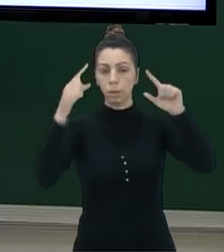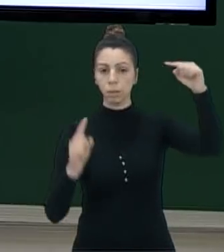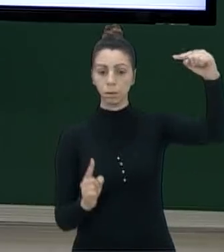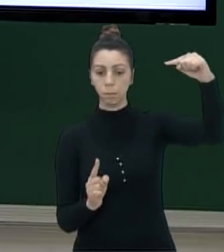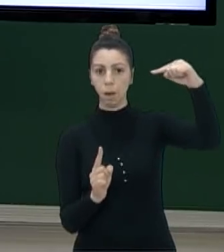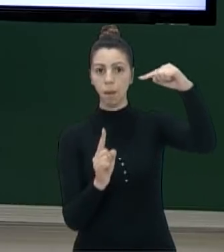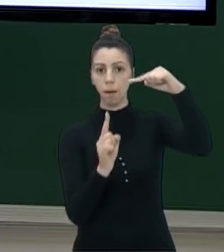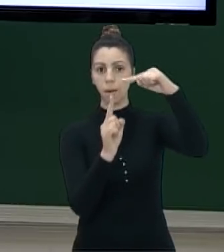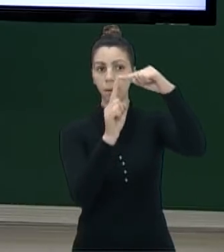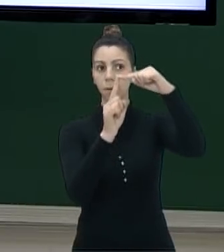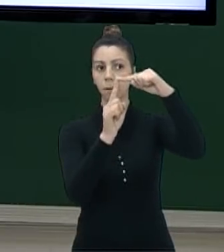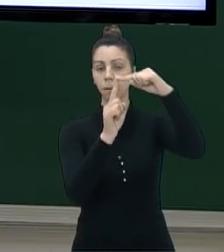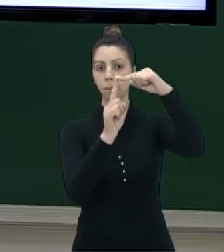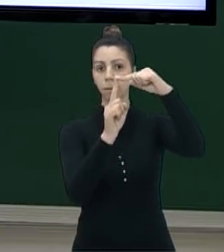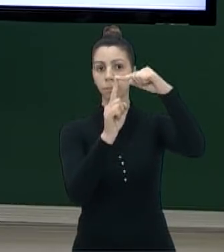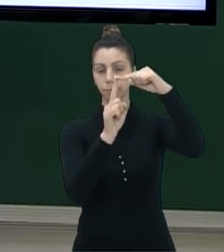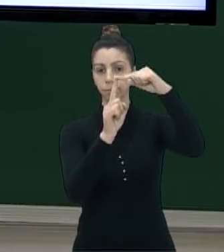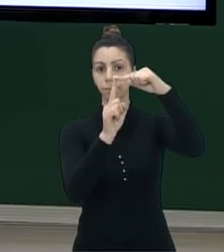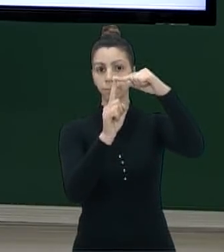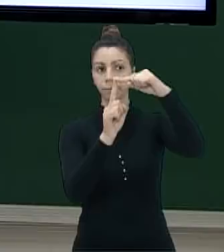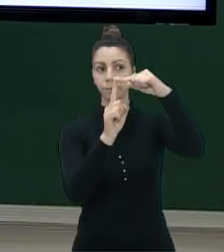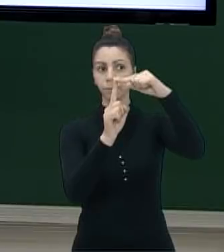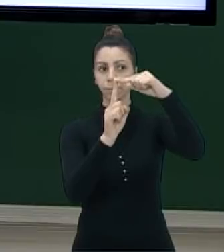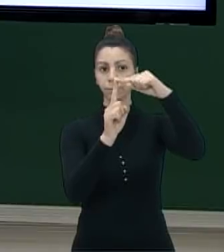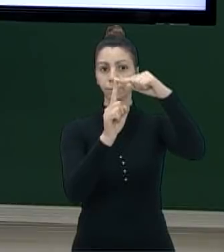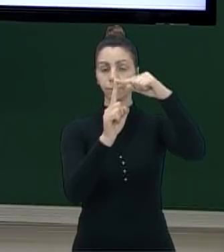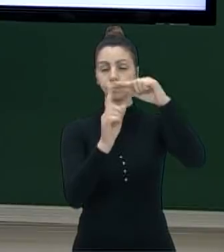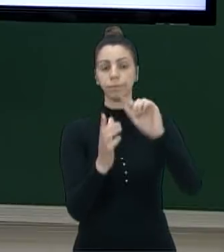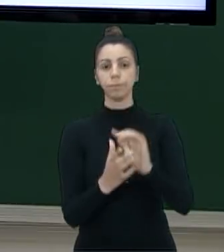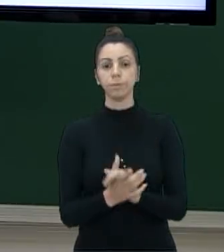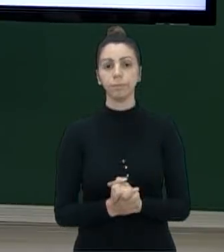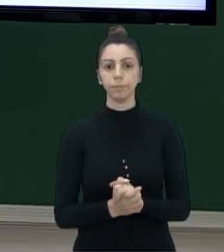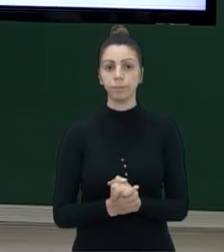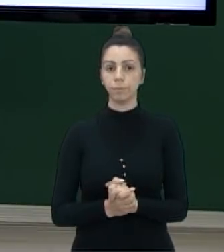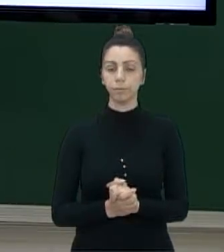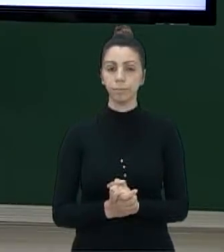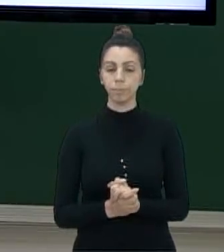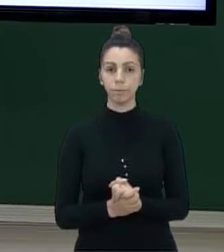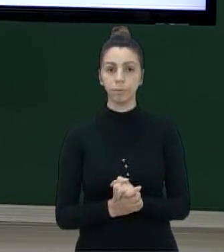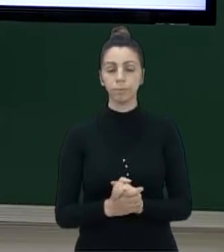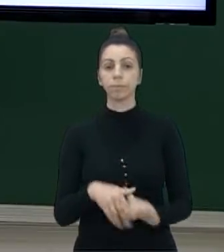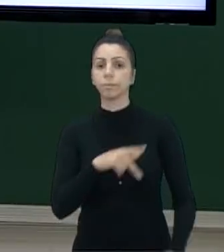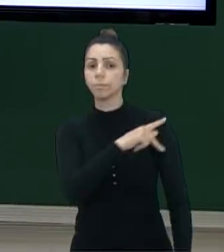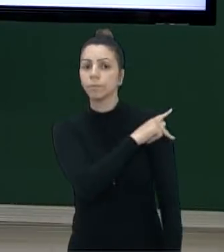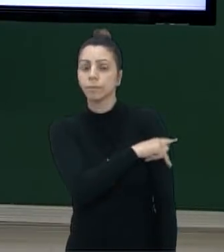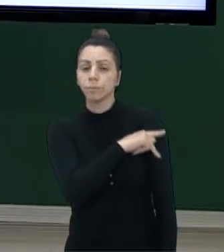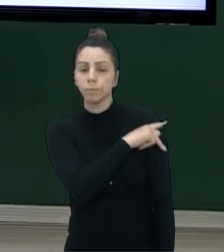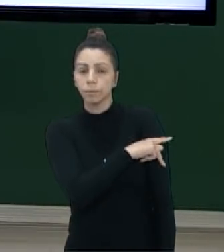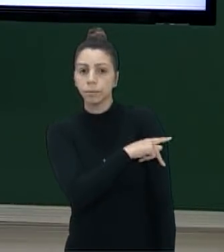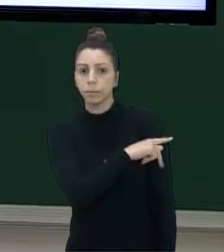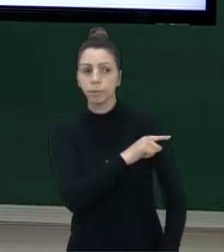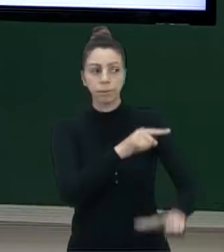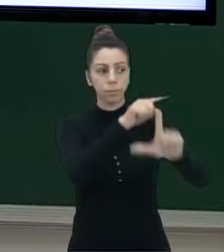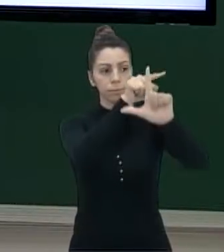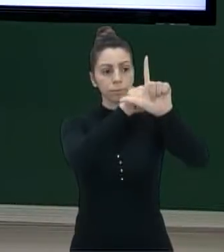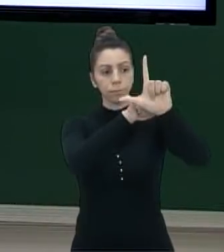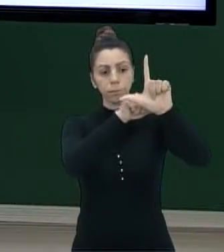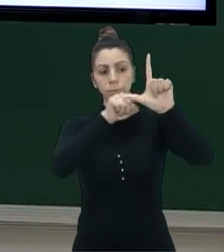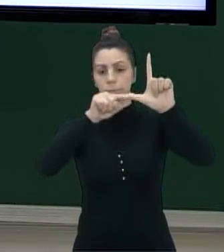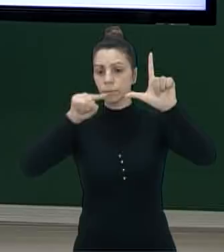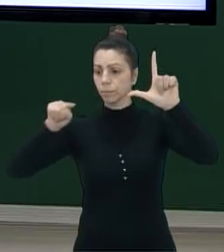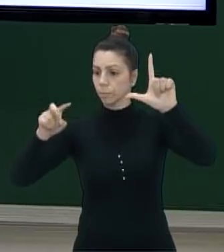sobe até o 4. Veja que está aqui o pontinho. E Piauí, no 5 e